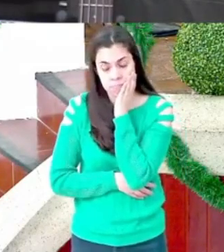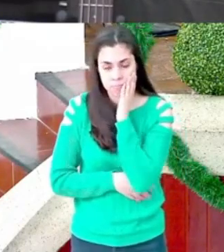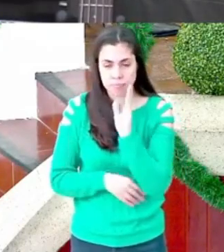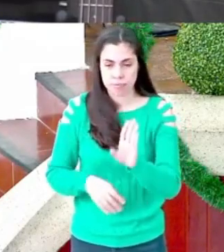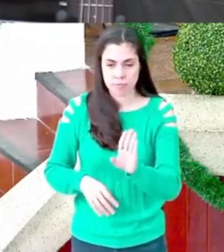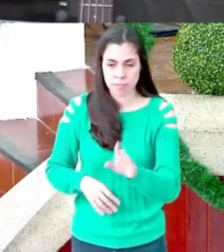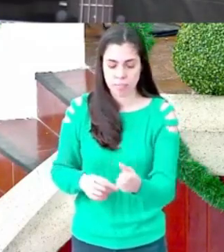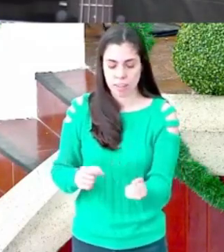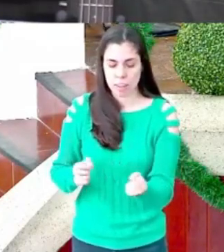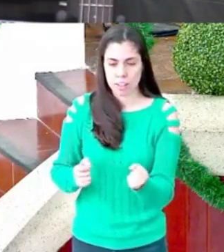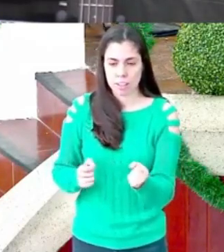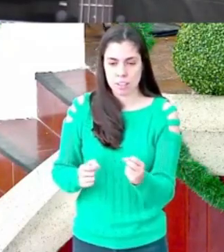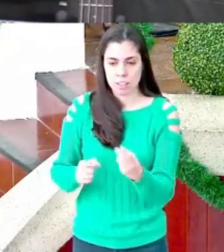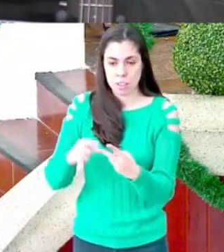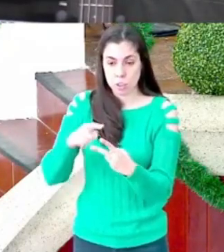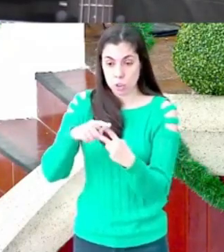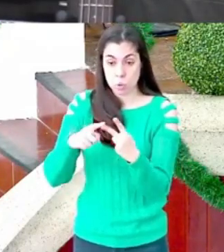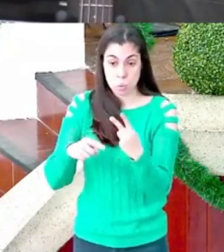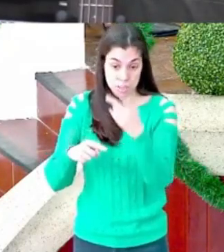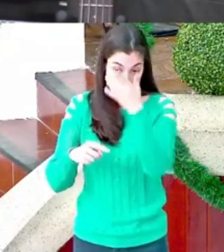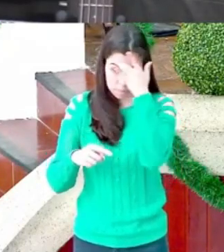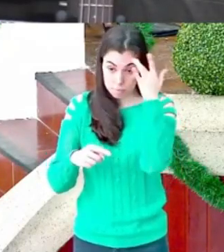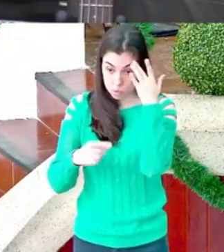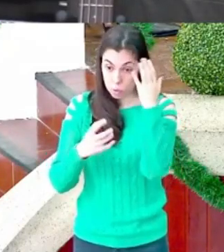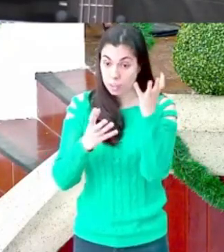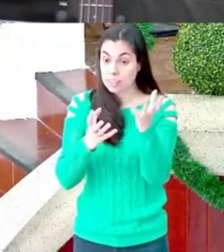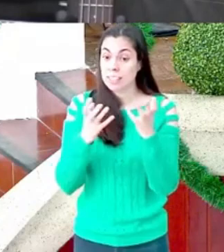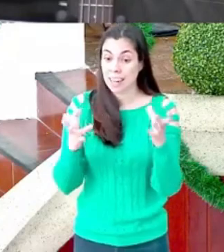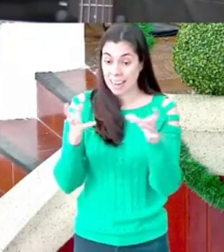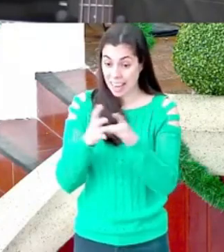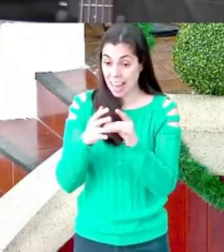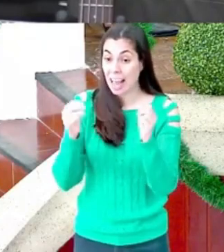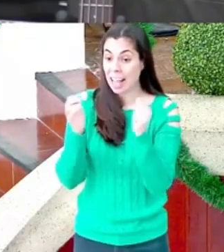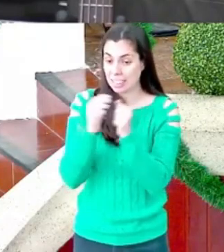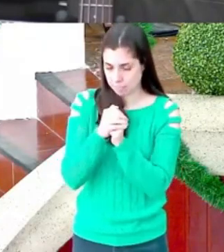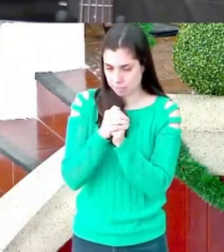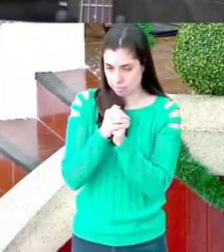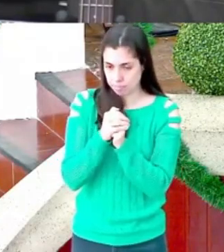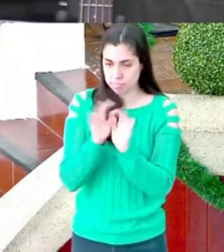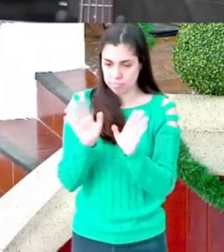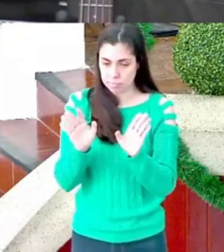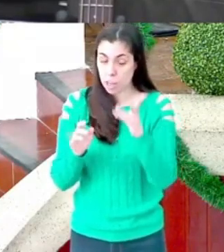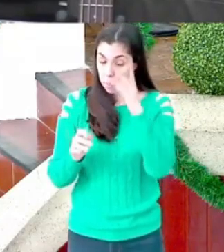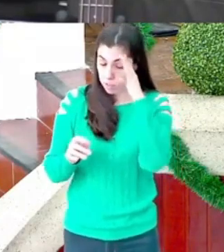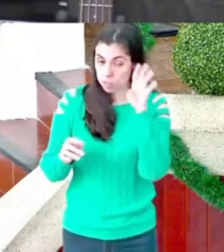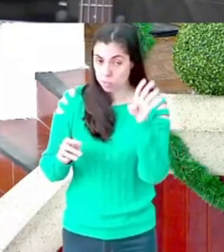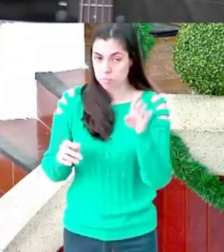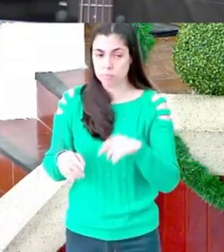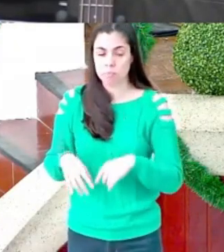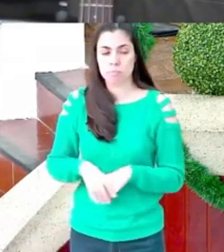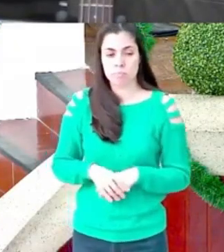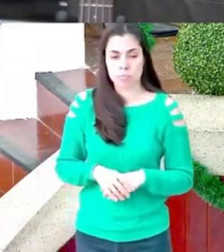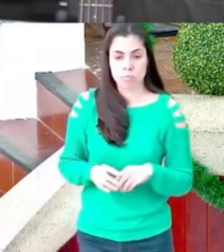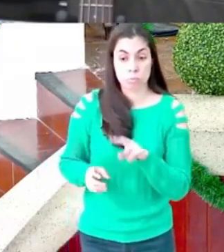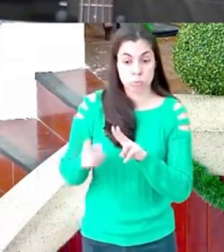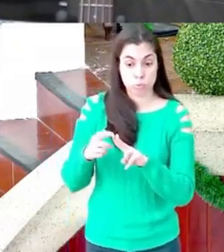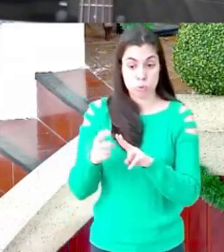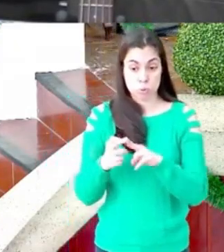Algumas pessoas querem se casar com interesses de dinheiro, talvez